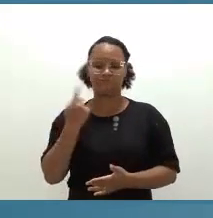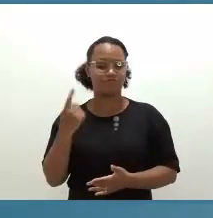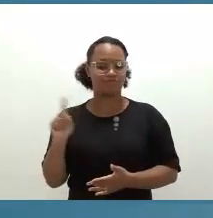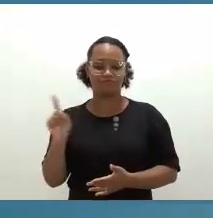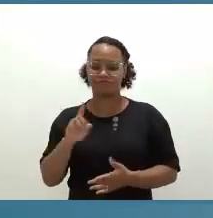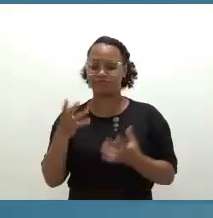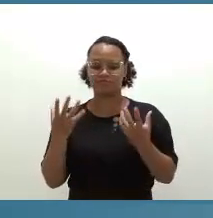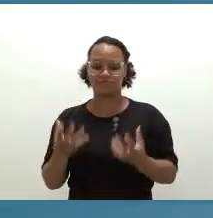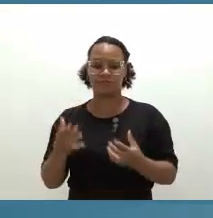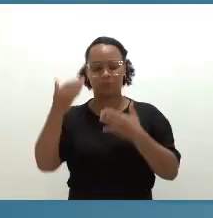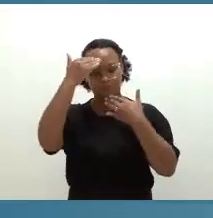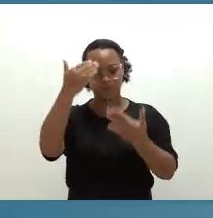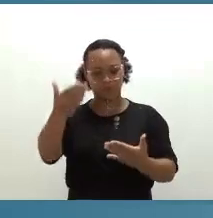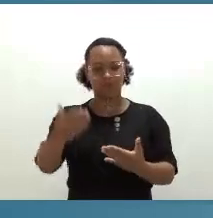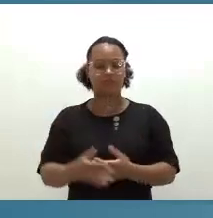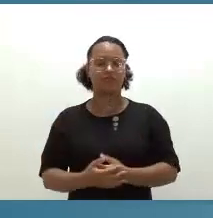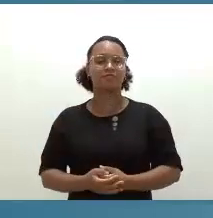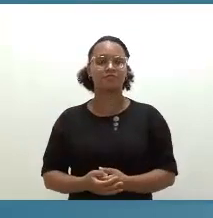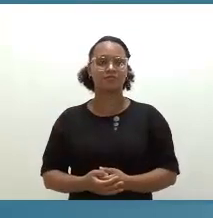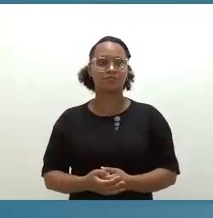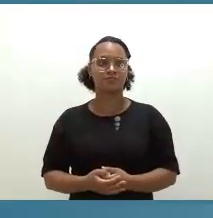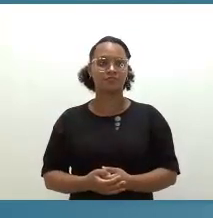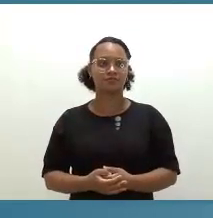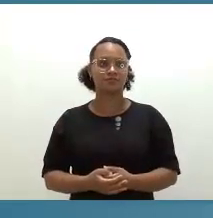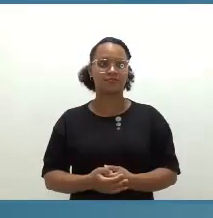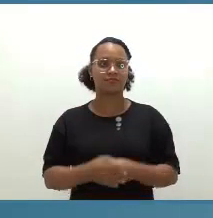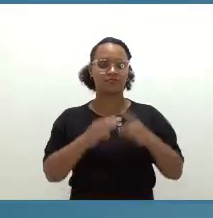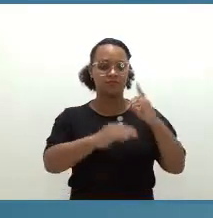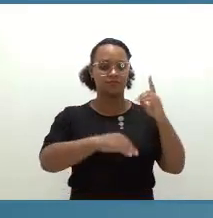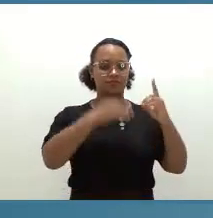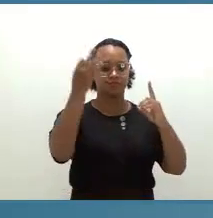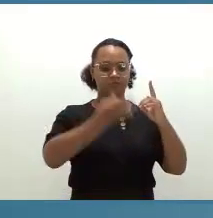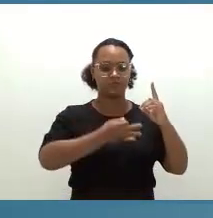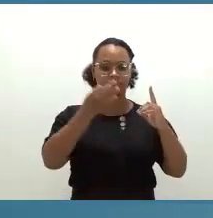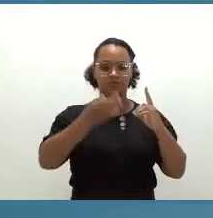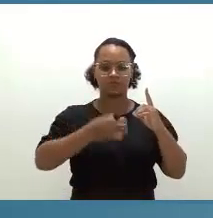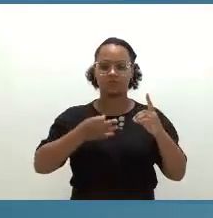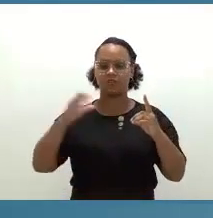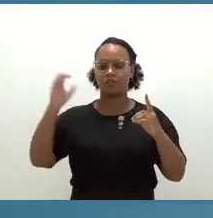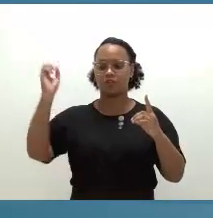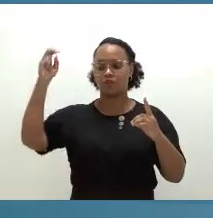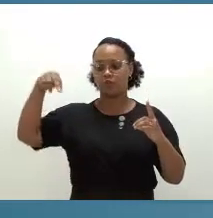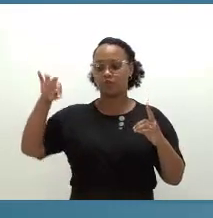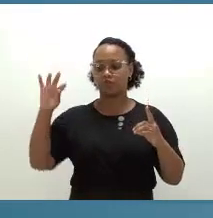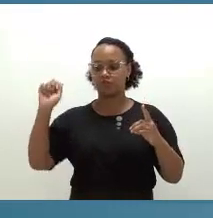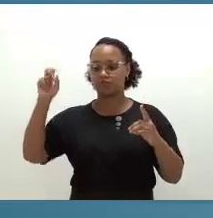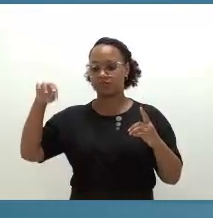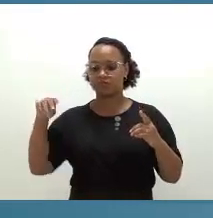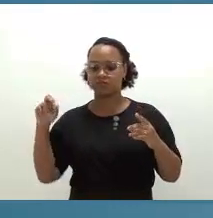Obrigada. Desembargador Constantino Augusto Guerreiro. Eu sigo daqui.